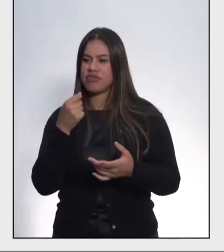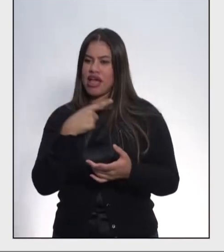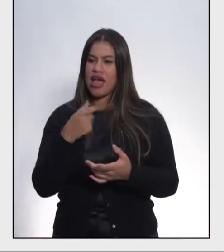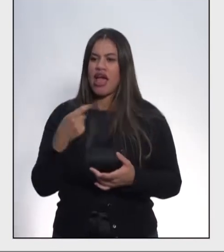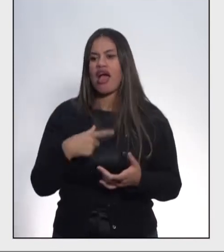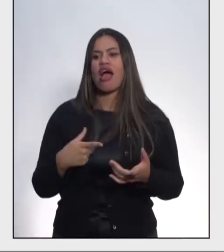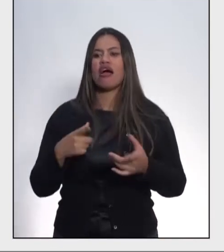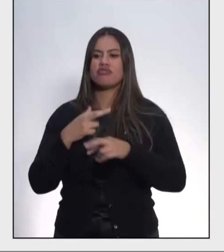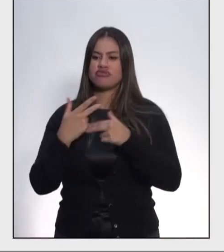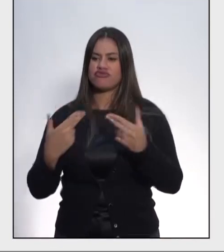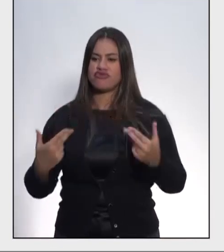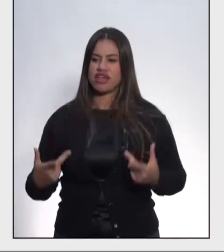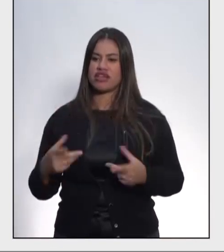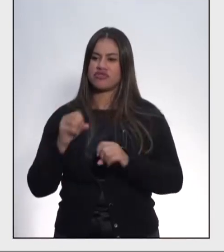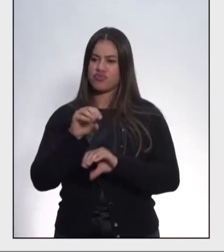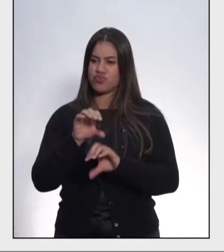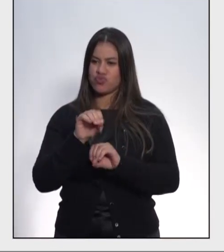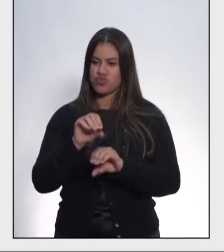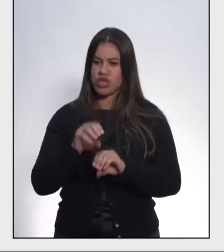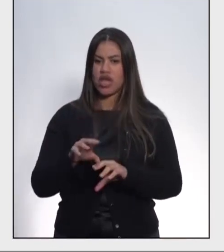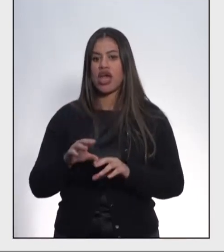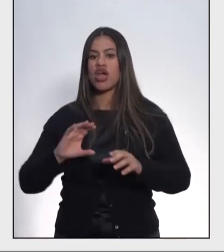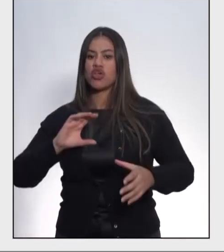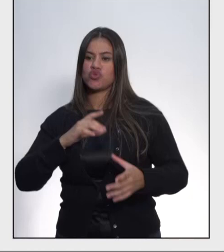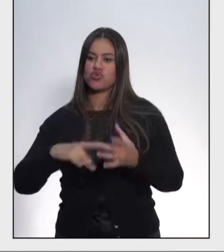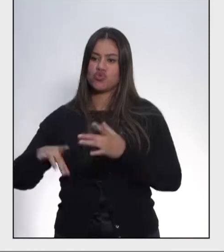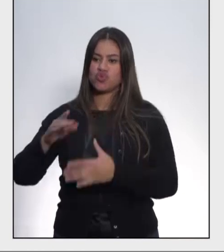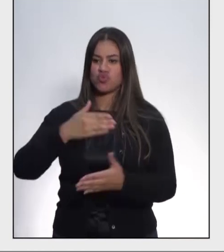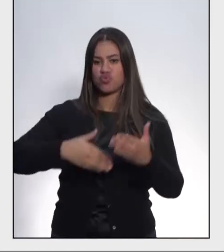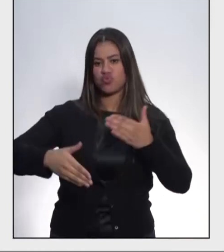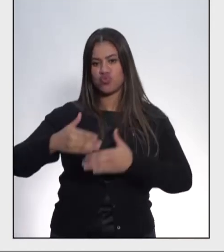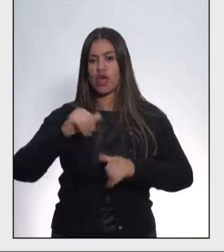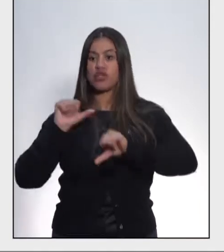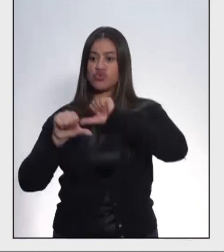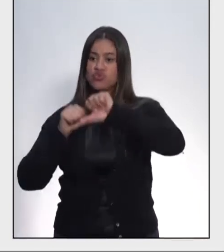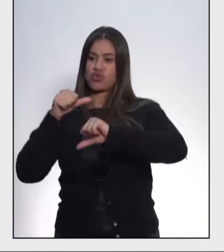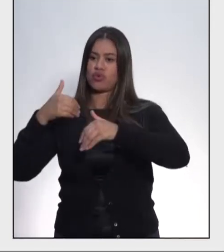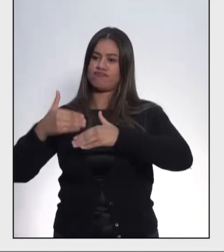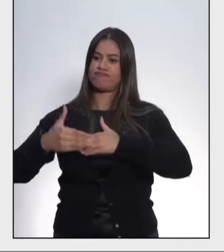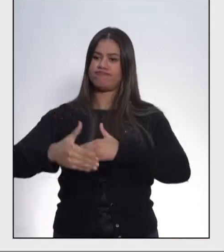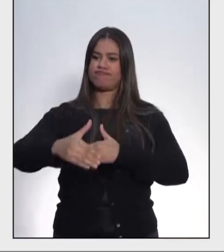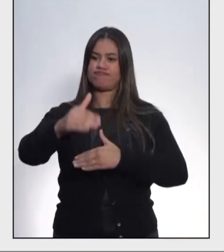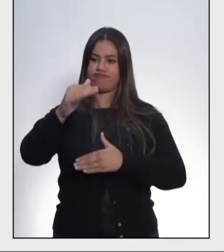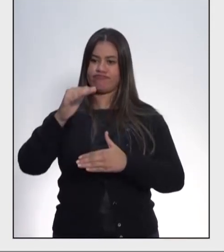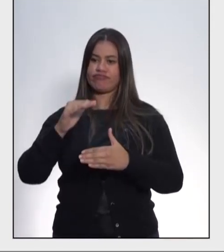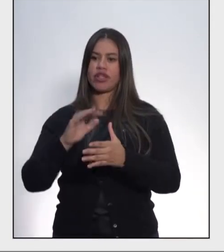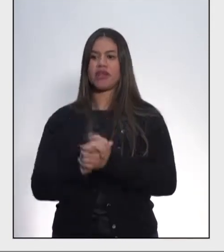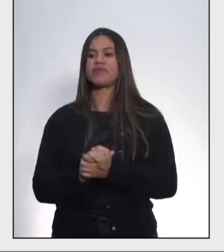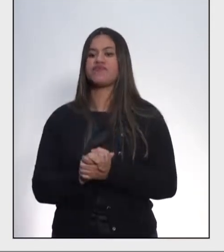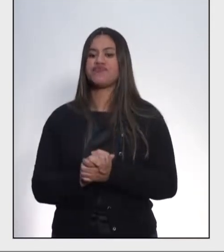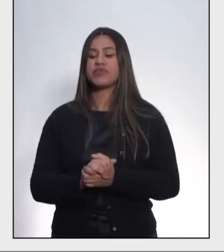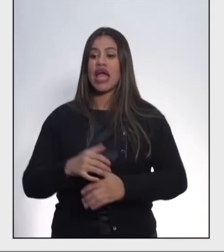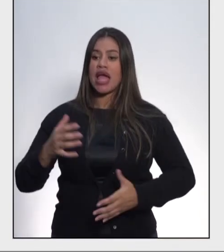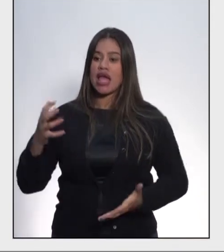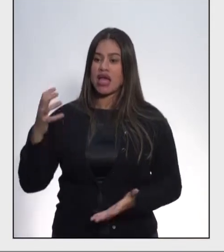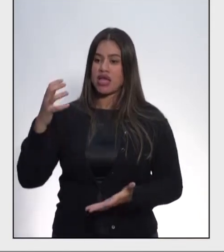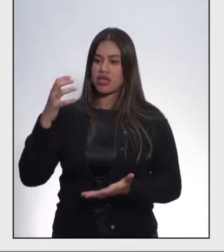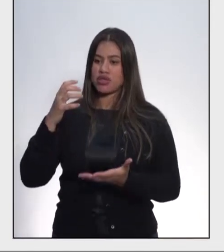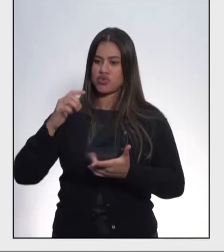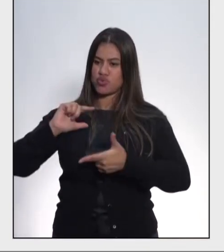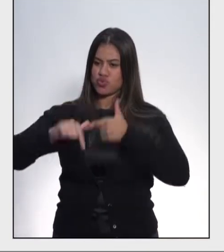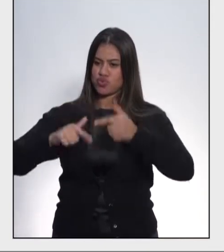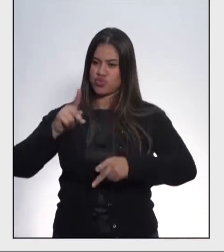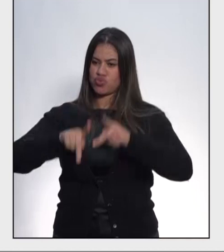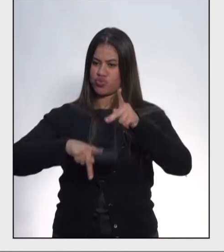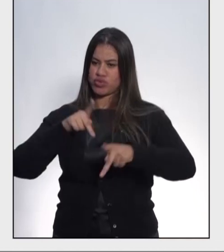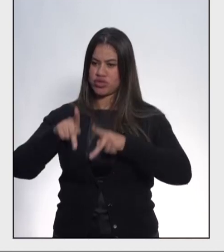transmitidos oral ou gestualmente recriados coletivamente e modificados ao longo do tempo. A essa porção intangível da herança cultural dos povos dá-se o